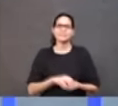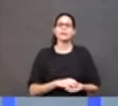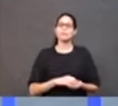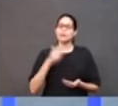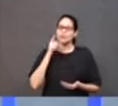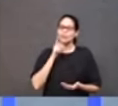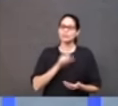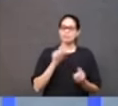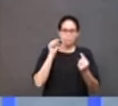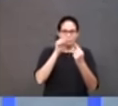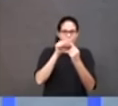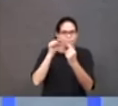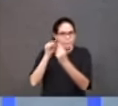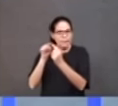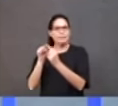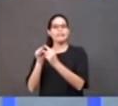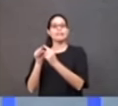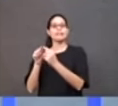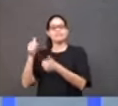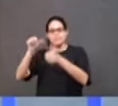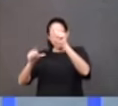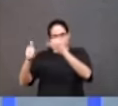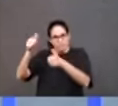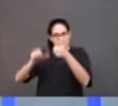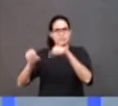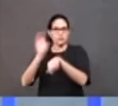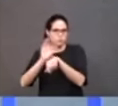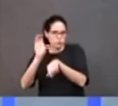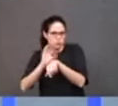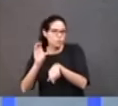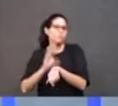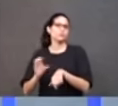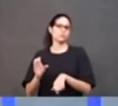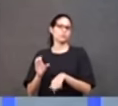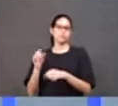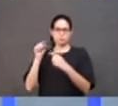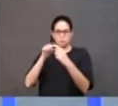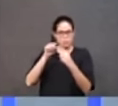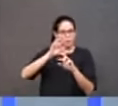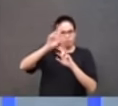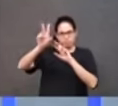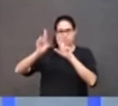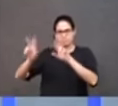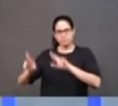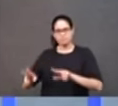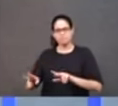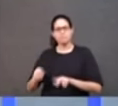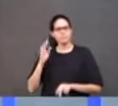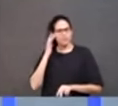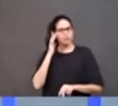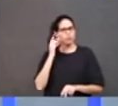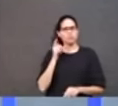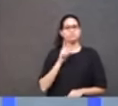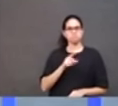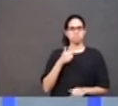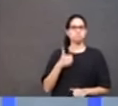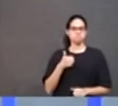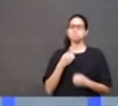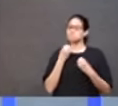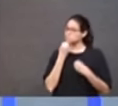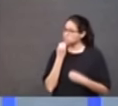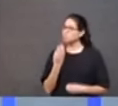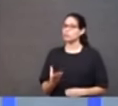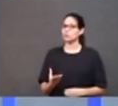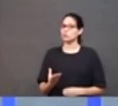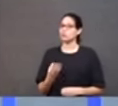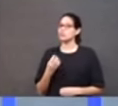na avaliação dos custos da implementação dessas metas e assim por diante. Eu acho que foi um passo significativo do ponto